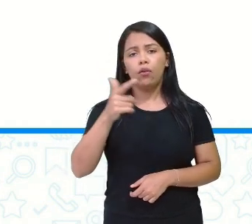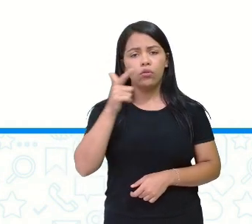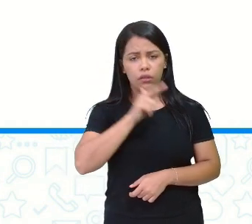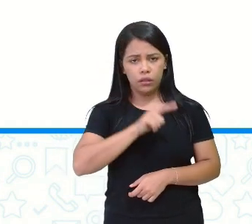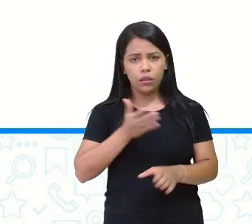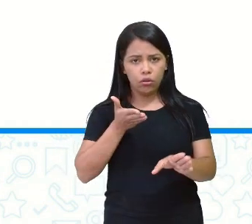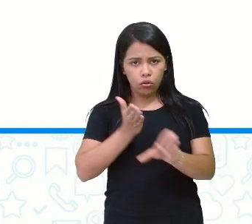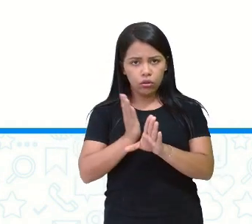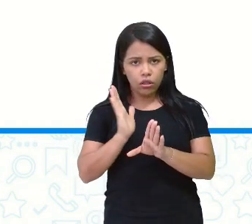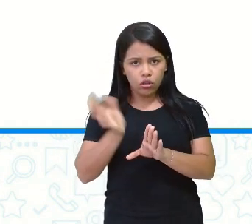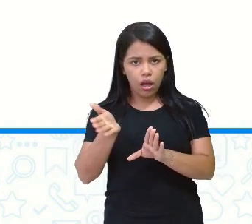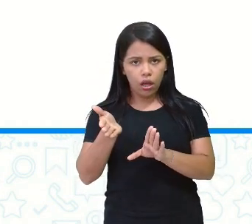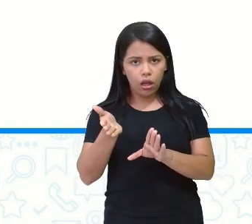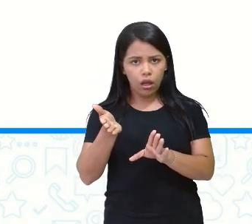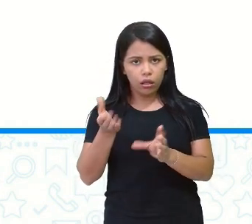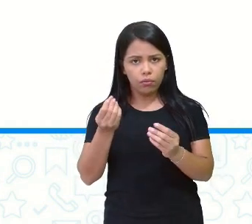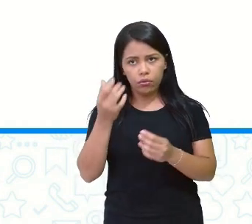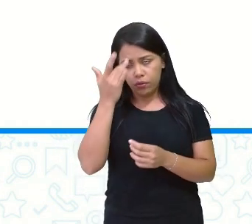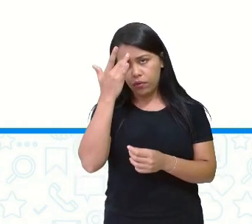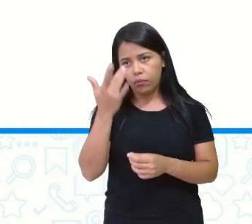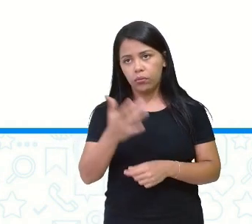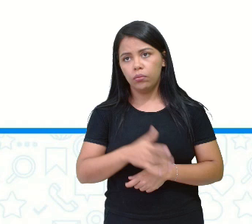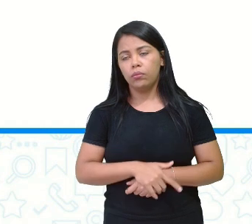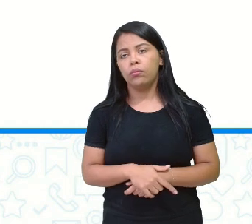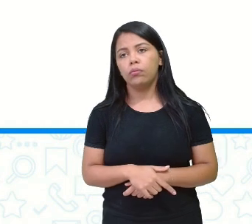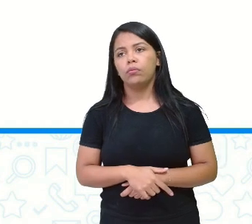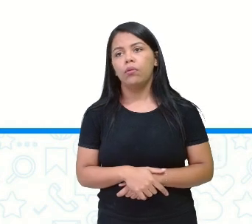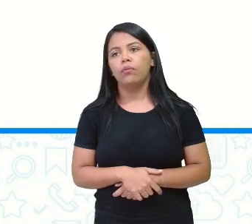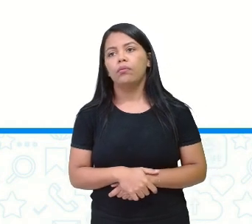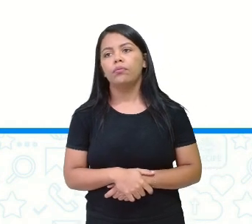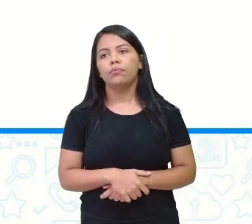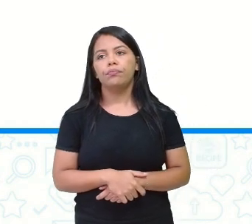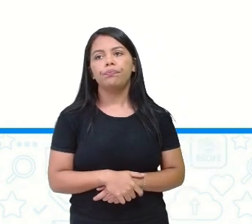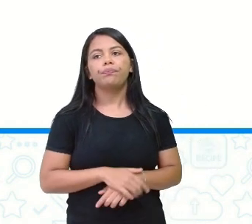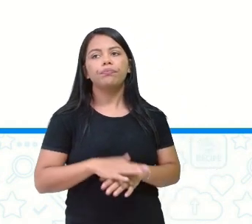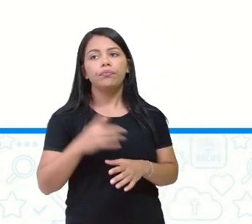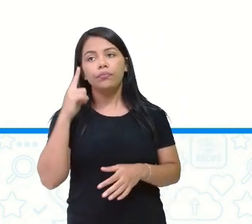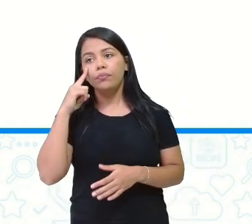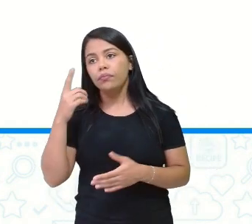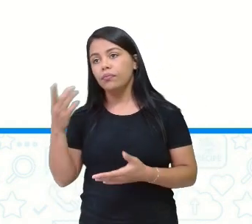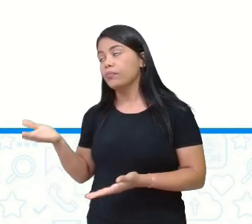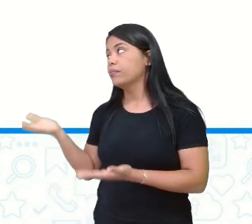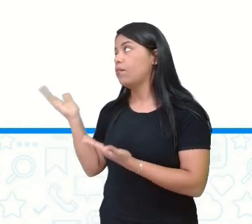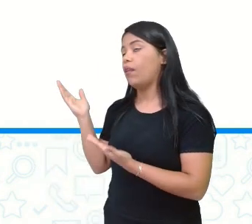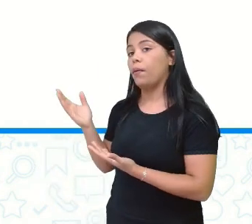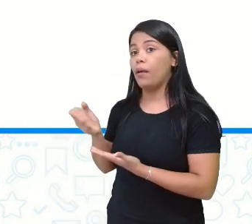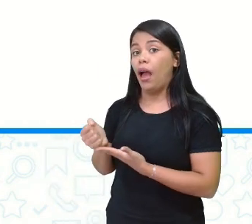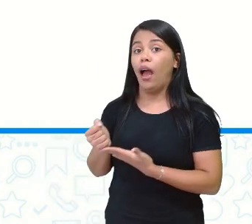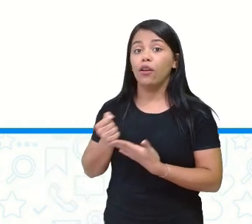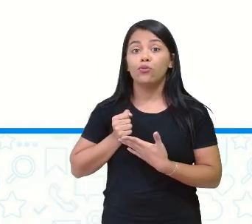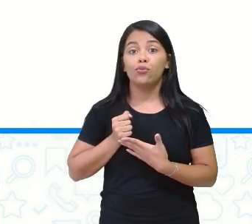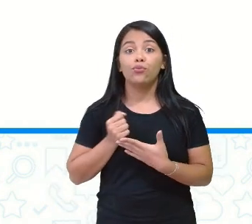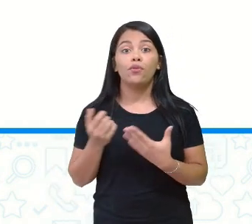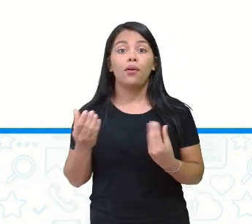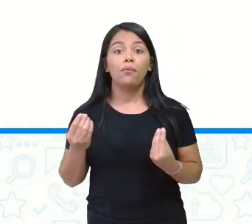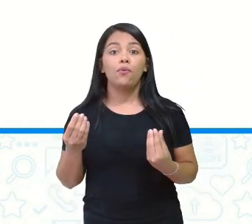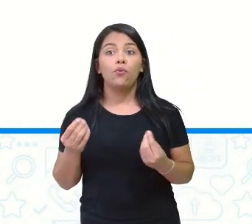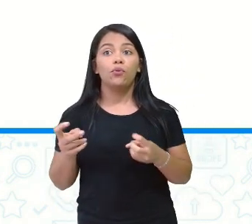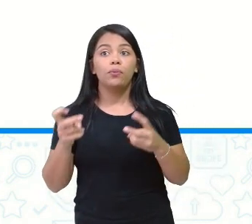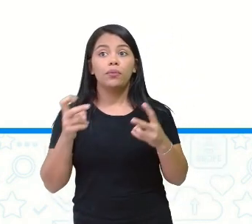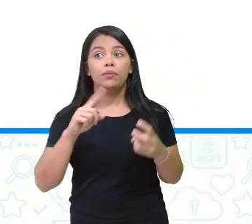já contar? Tá fácil. A malha quadriculada ajuda bastante. Percebam que a gente está utilizando, né,